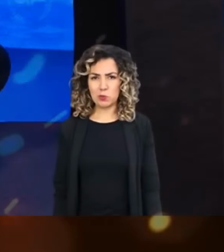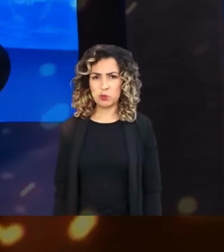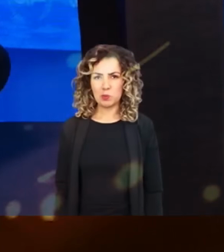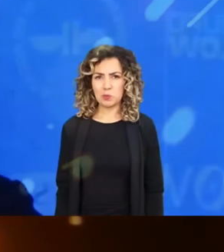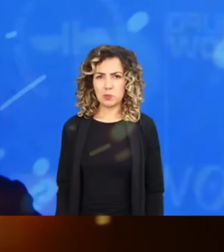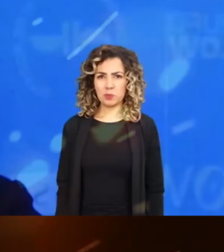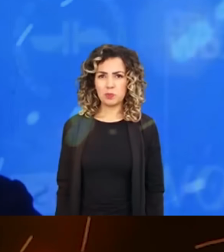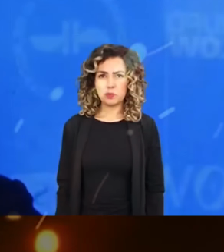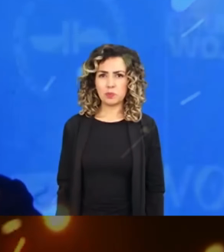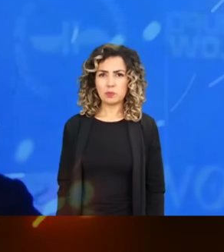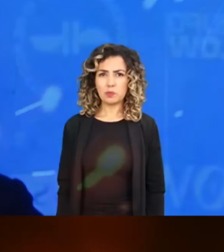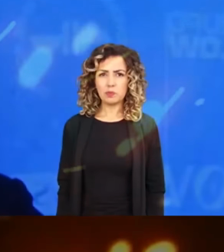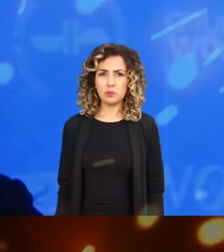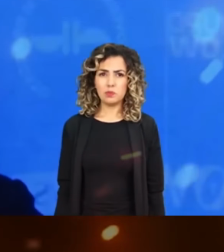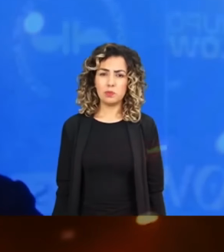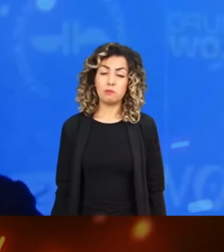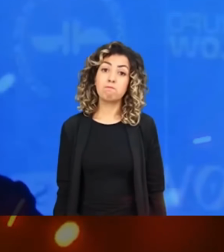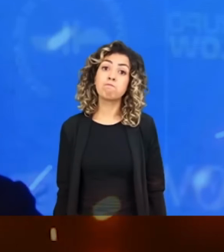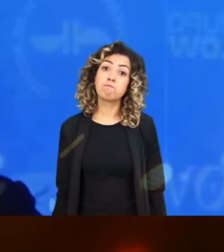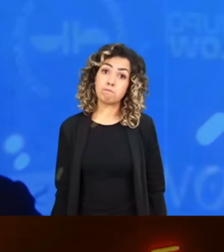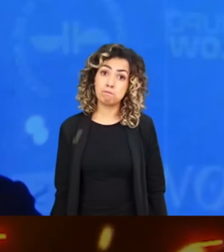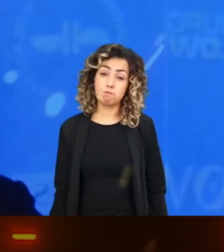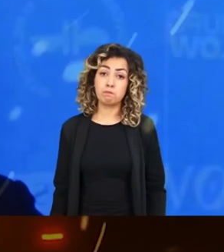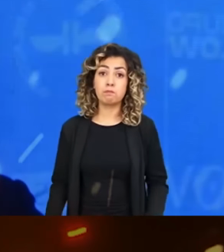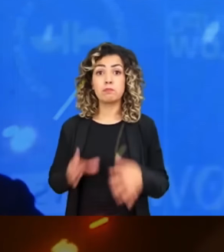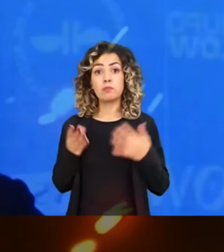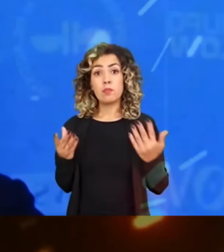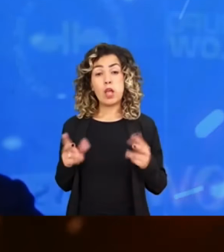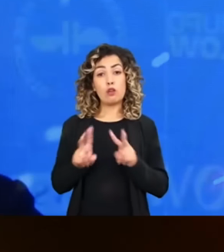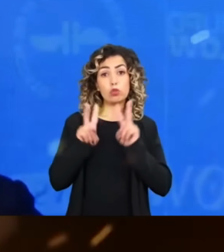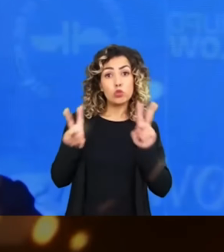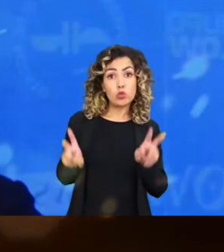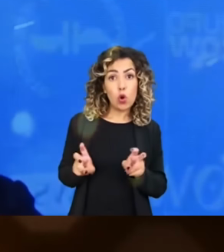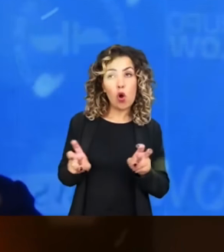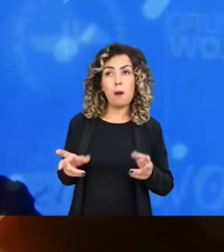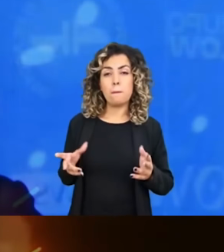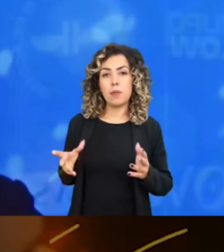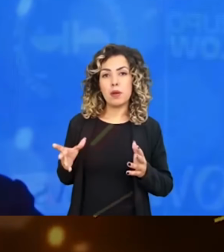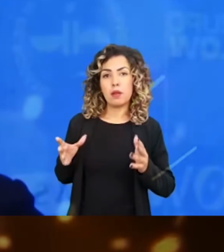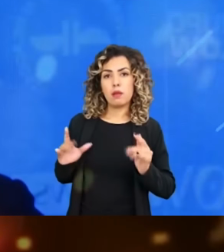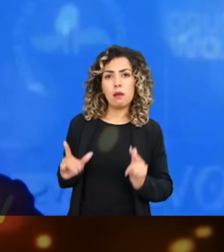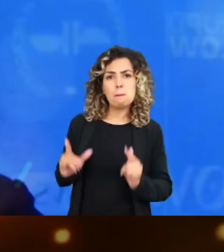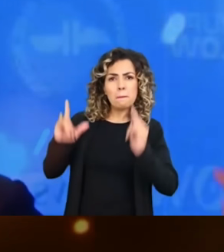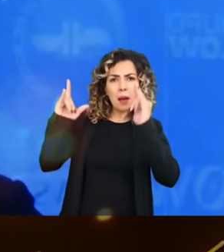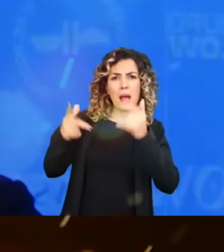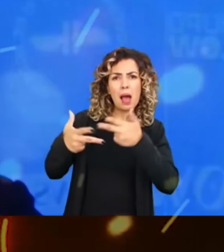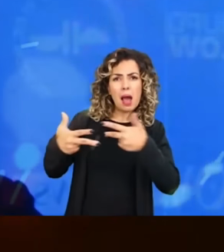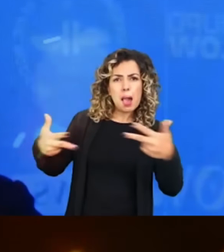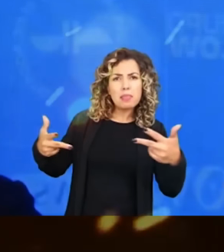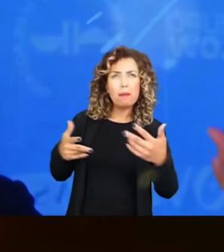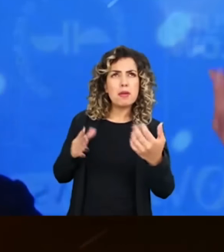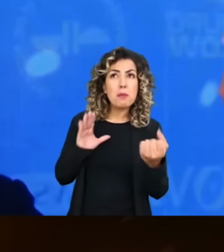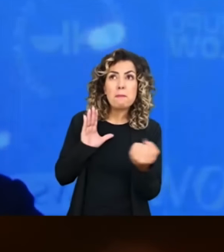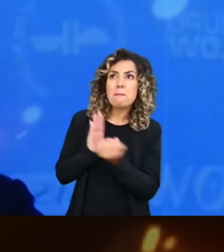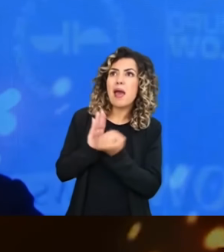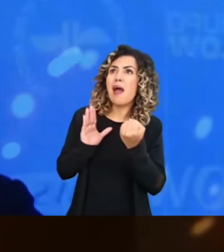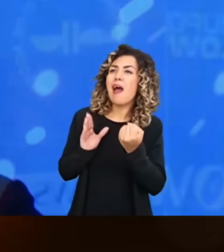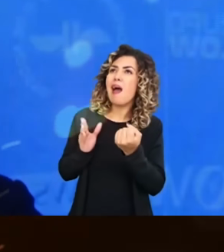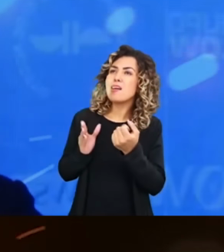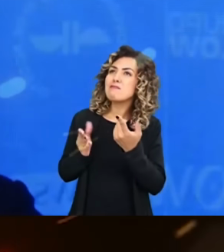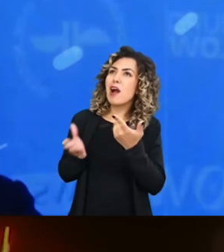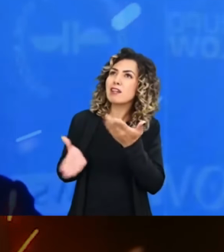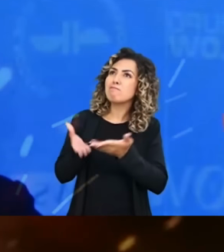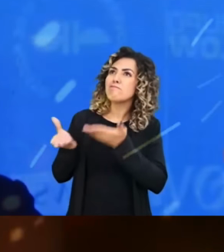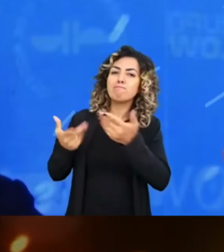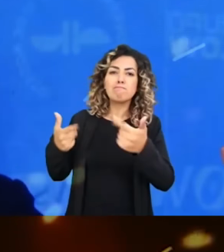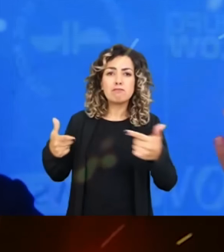28 Voltando à questão do patrimônio histórico o que a gente vê hoje na cidade São Regras muito complicadas Por que que a gente não pode se